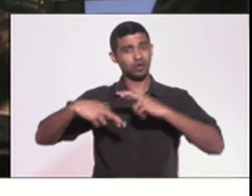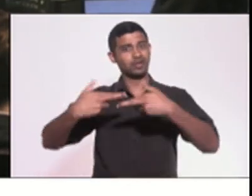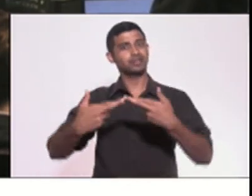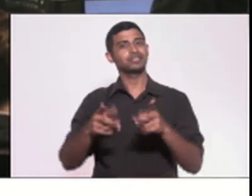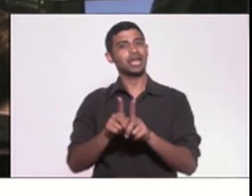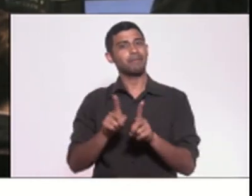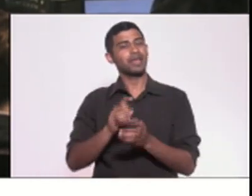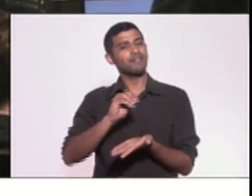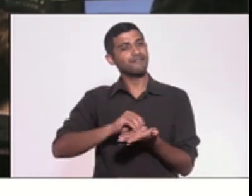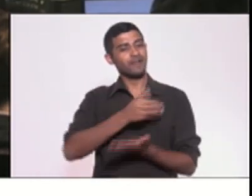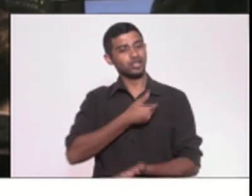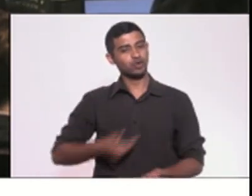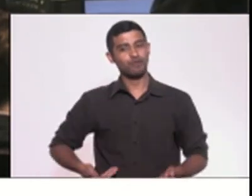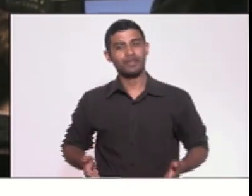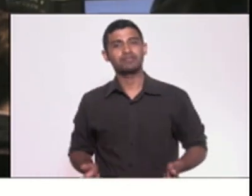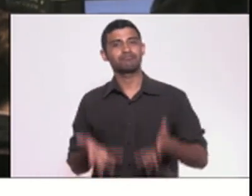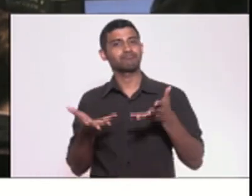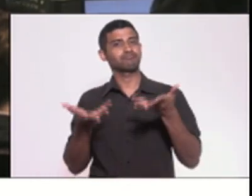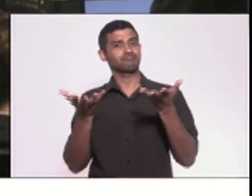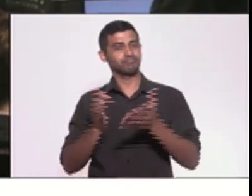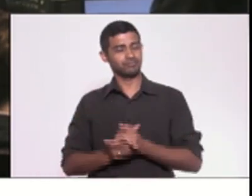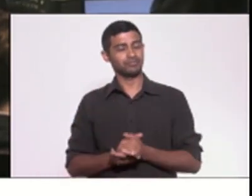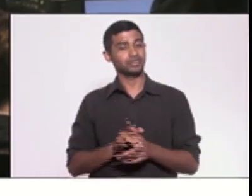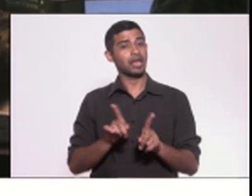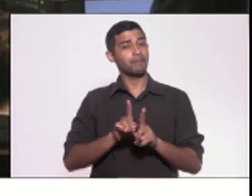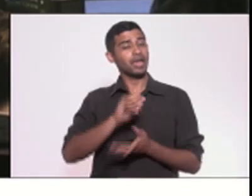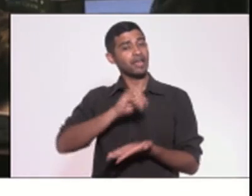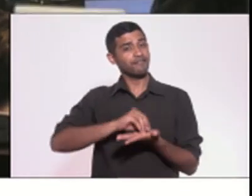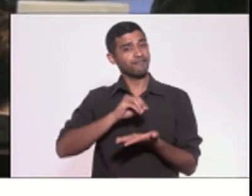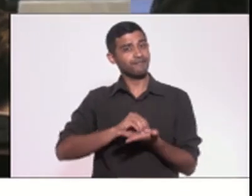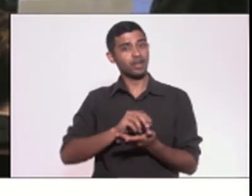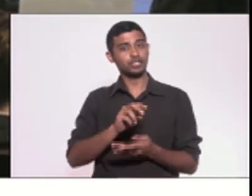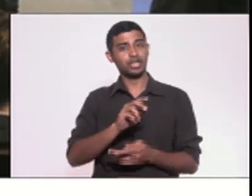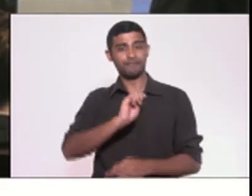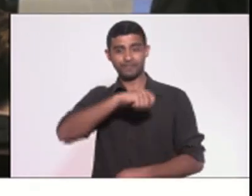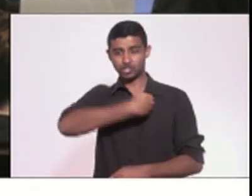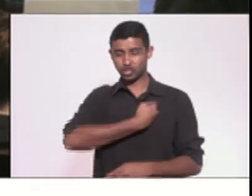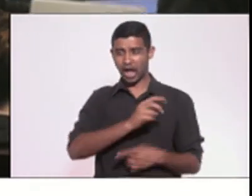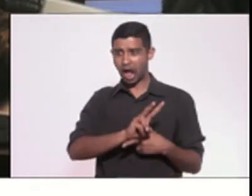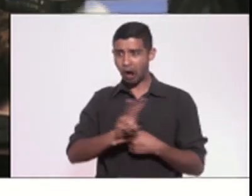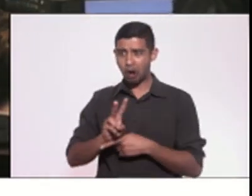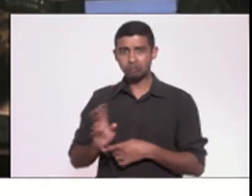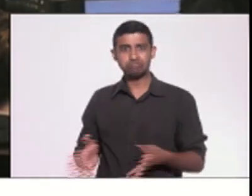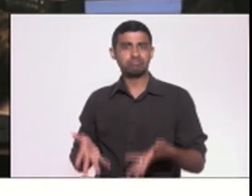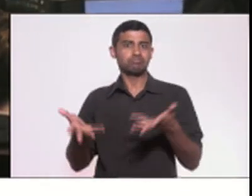incentivos governamentais e públicos, falta de incentivos fiscais. Hoje nós somos